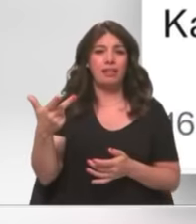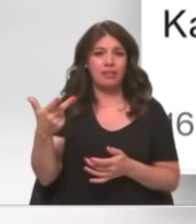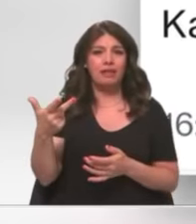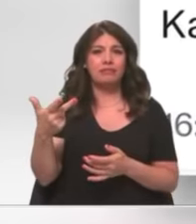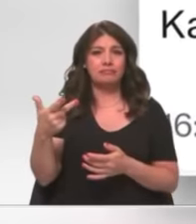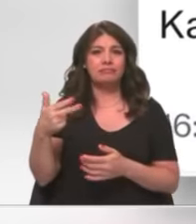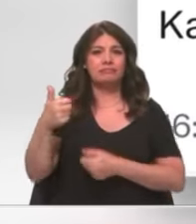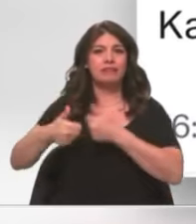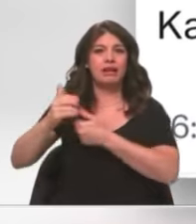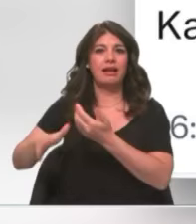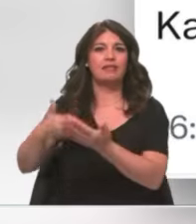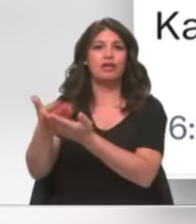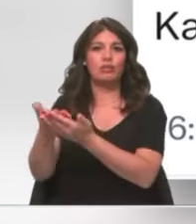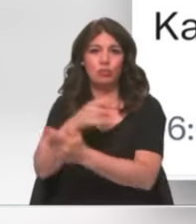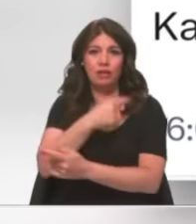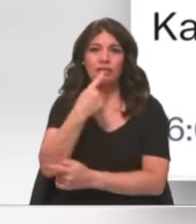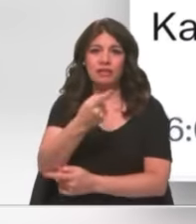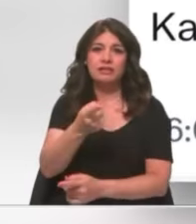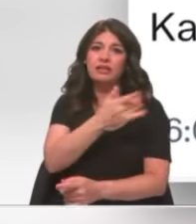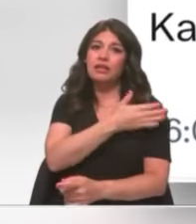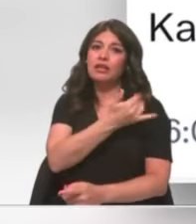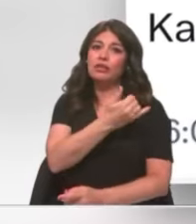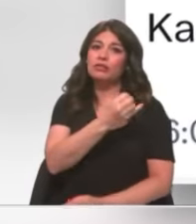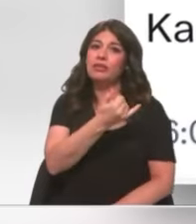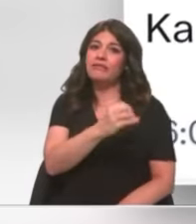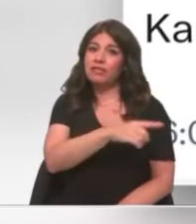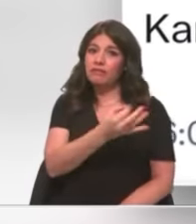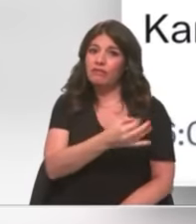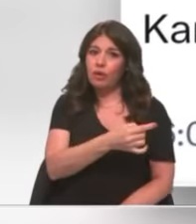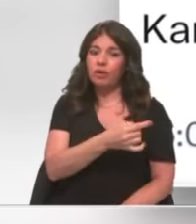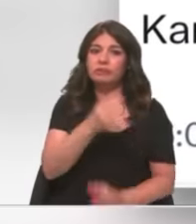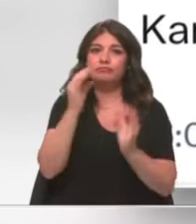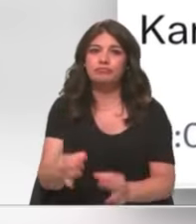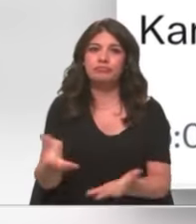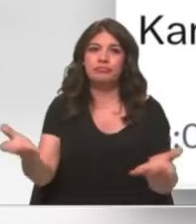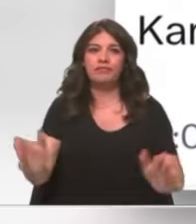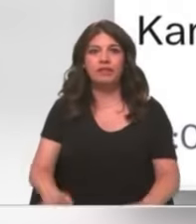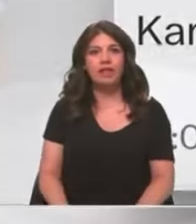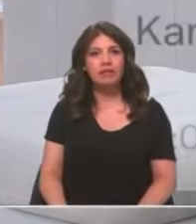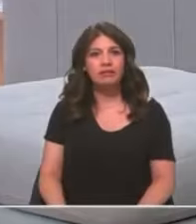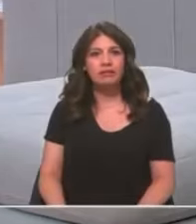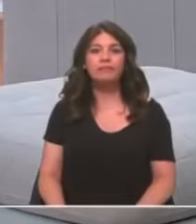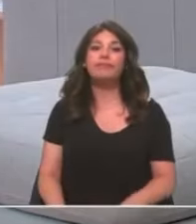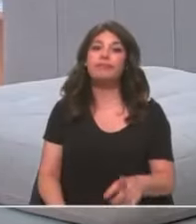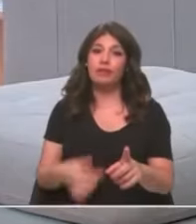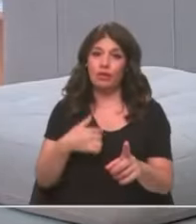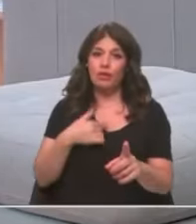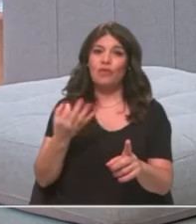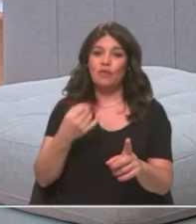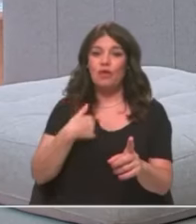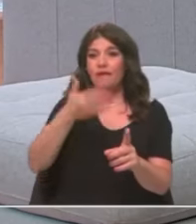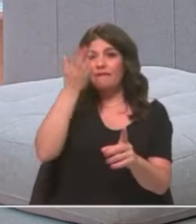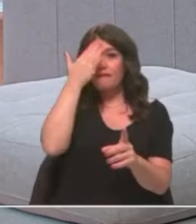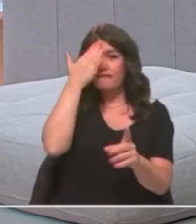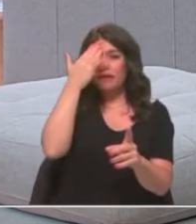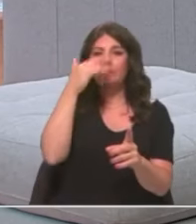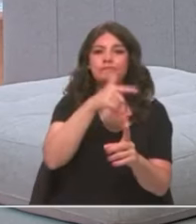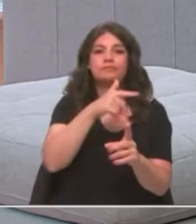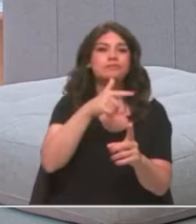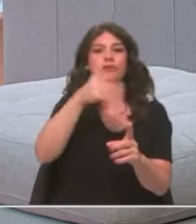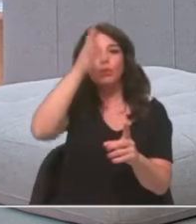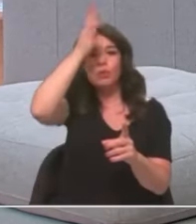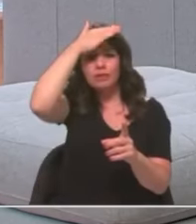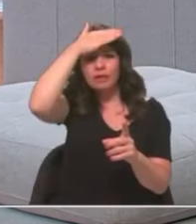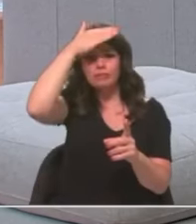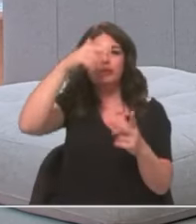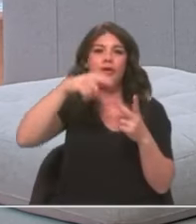eu tinha feito... Eu fiz a análise astrológica para as eleições. Foi um tema muito pedido no meu Instagram. E eu fiz o mapa do Trump e fiz o mapa do